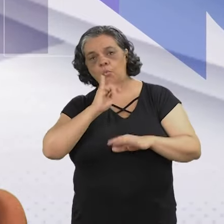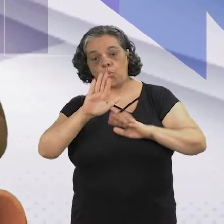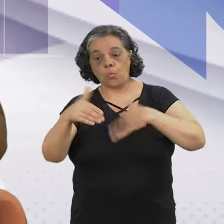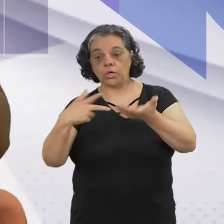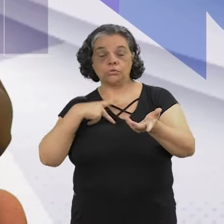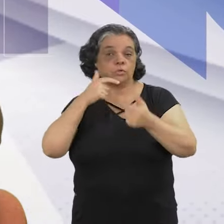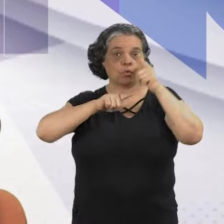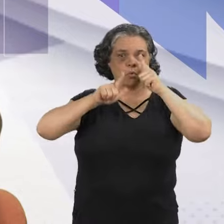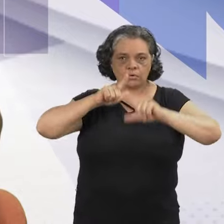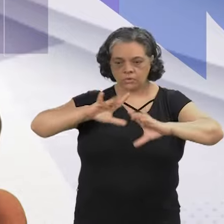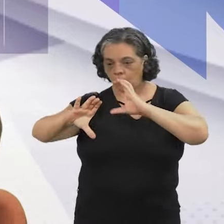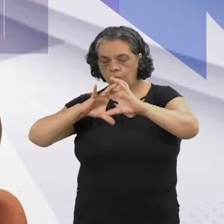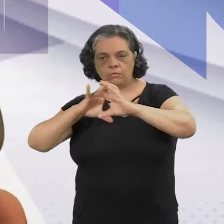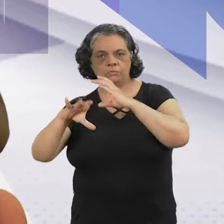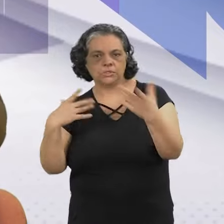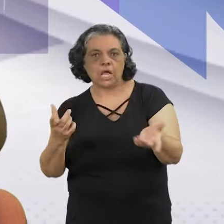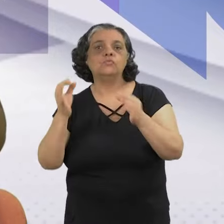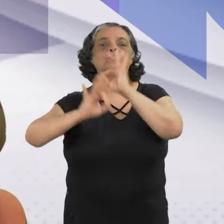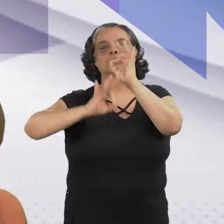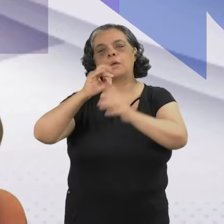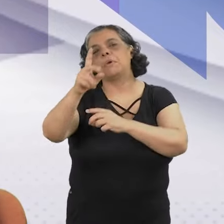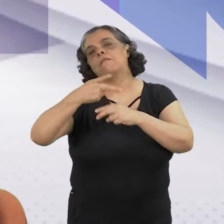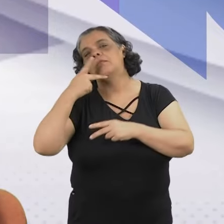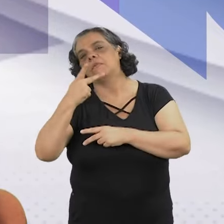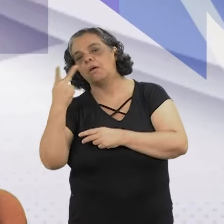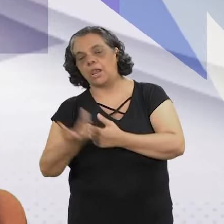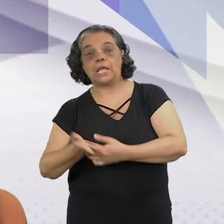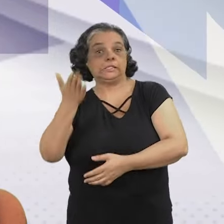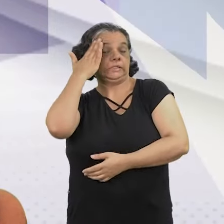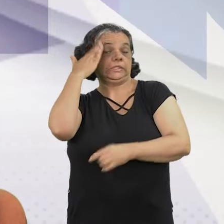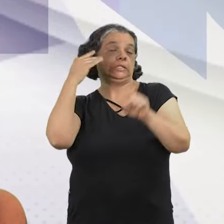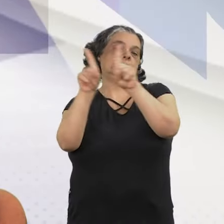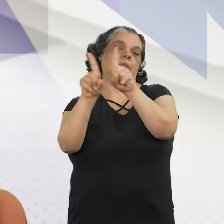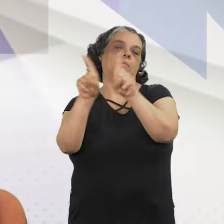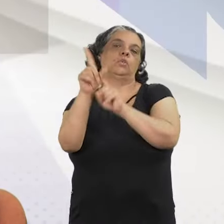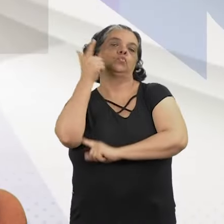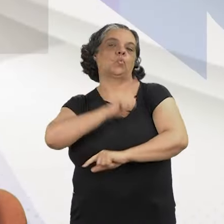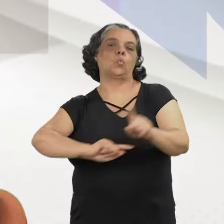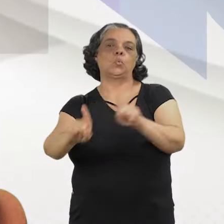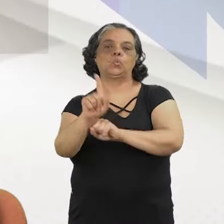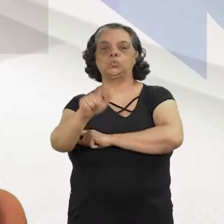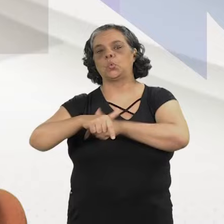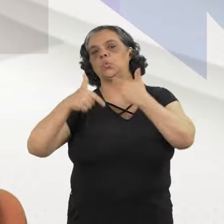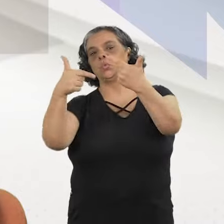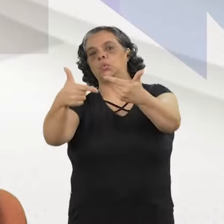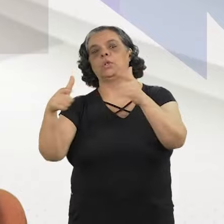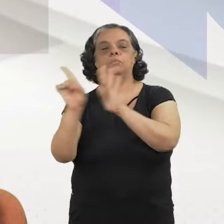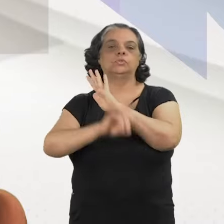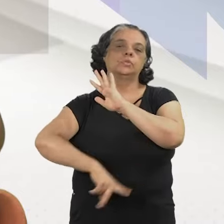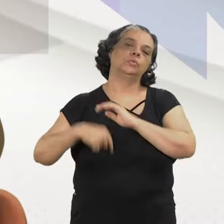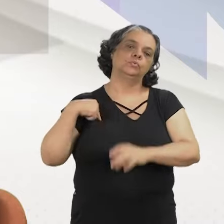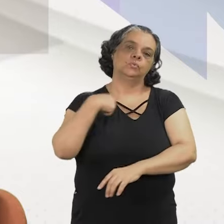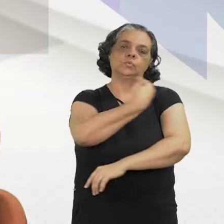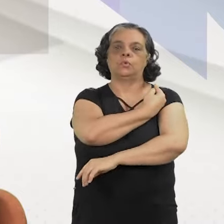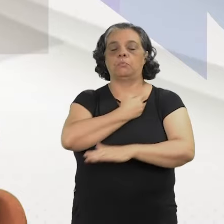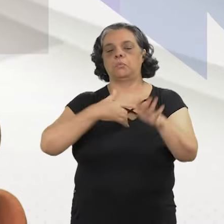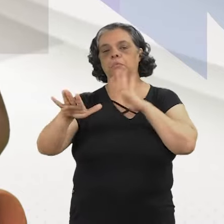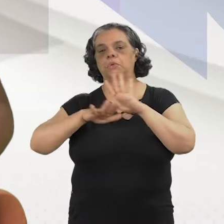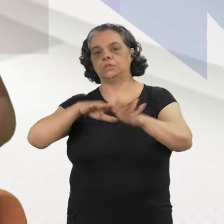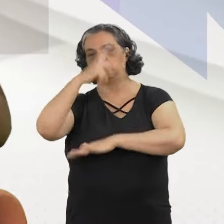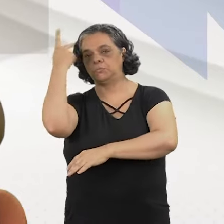que quando a gente consegue comunicar né que é justamente esse falar e ser entendido a gente consegue lutar pelos nossos direitos e movimentar